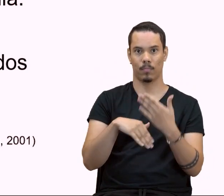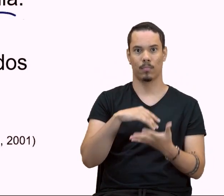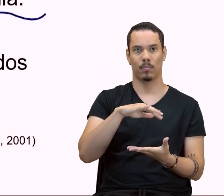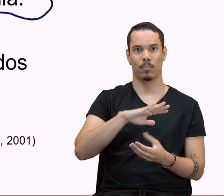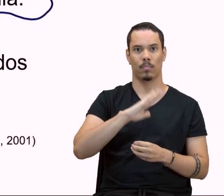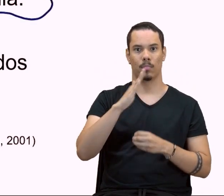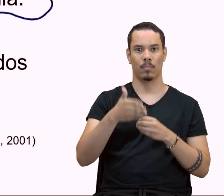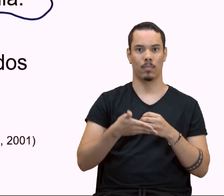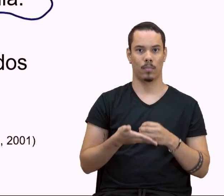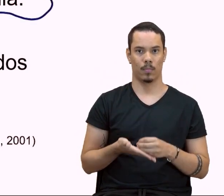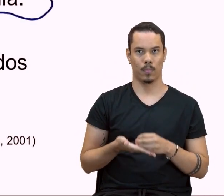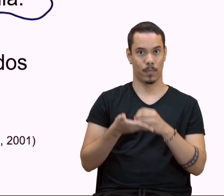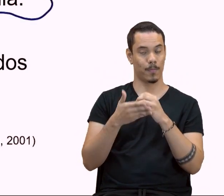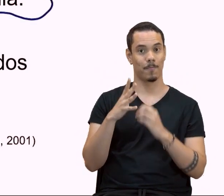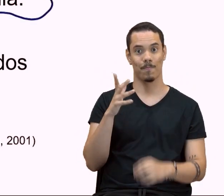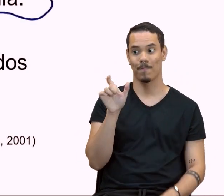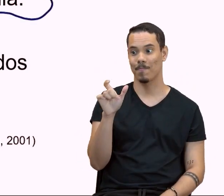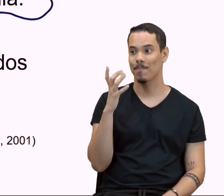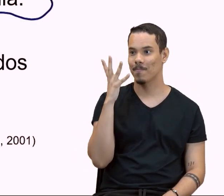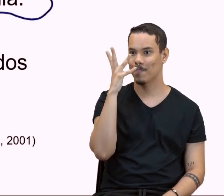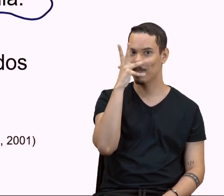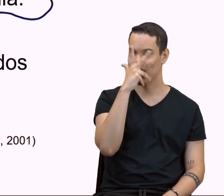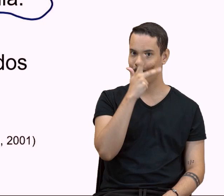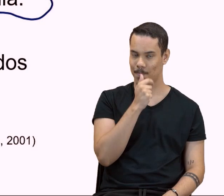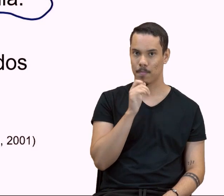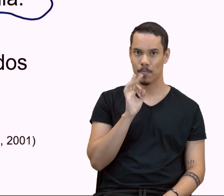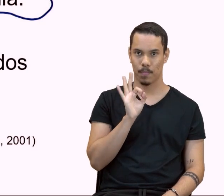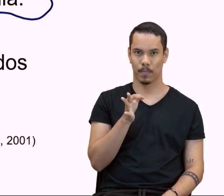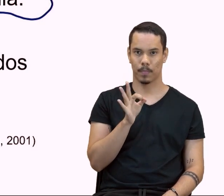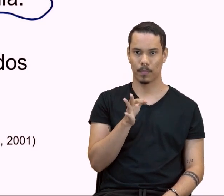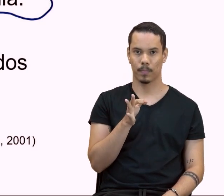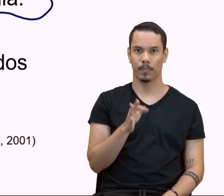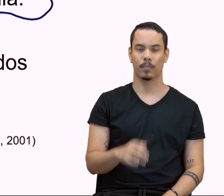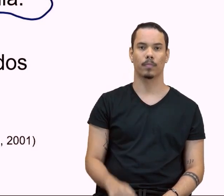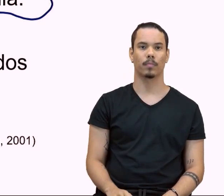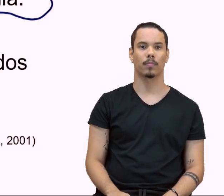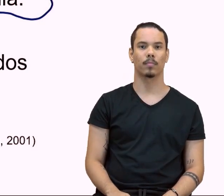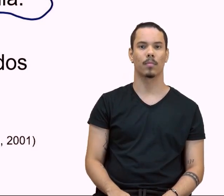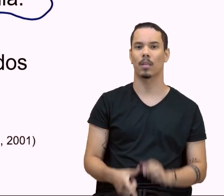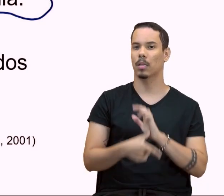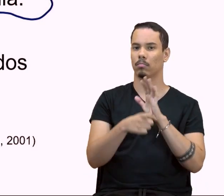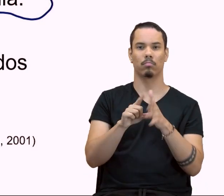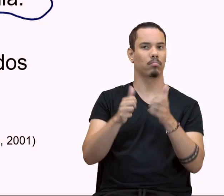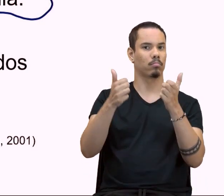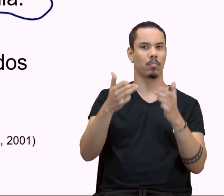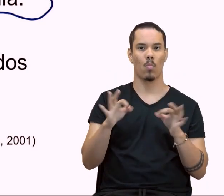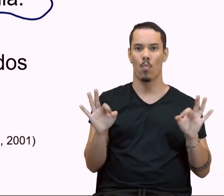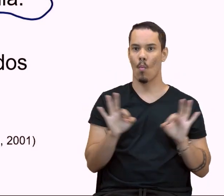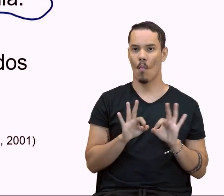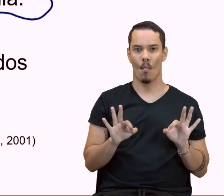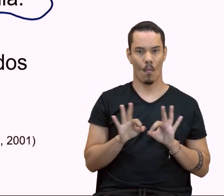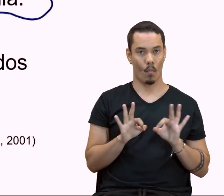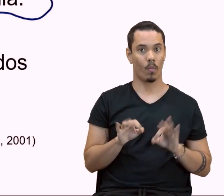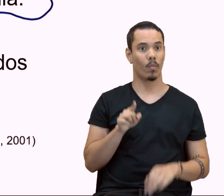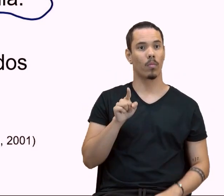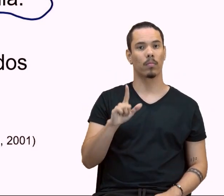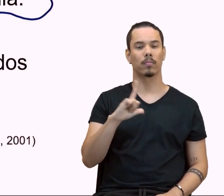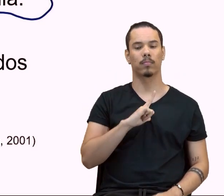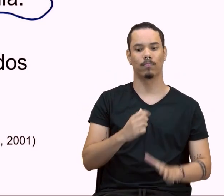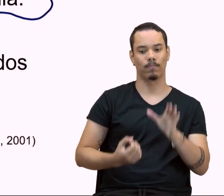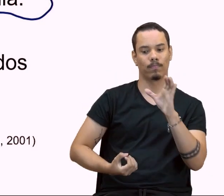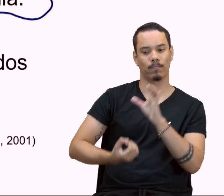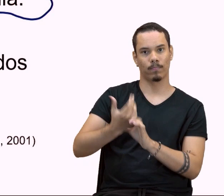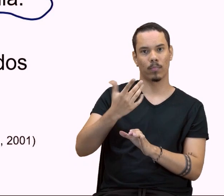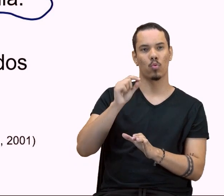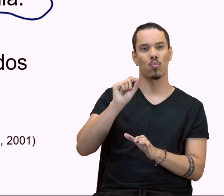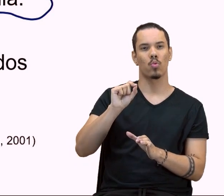sustentável. Olha que palavra bonita! Não se falava em desenvolvimento sustentável. Muito bem. Aí ele já surge como